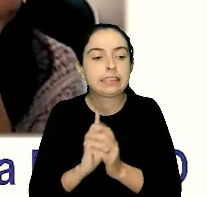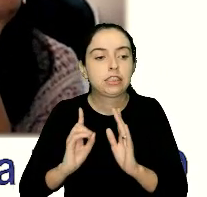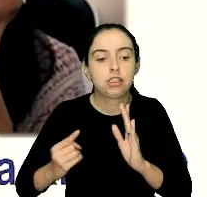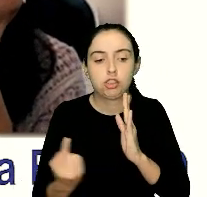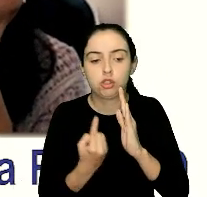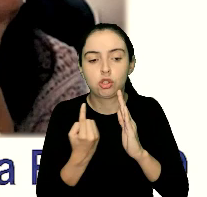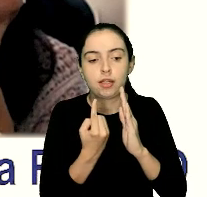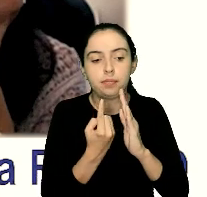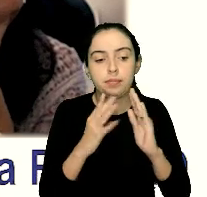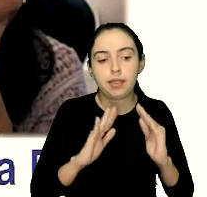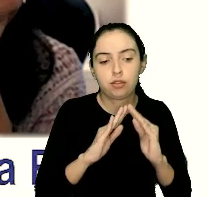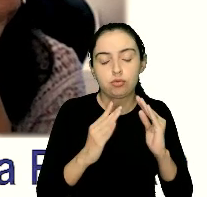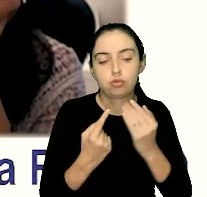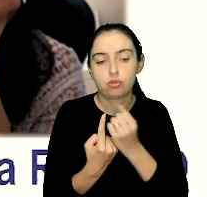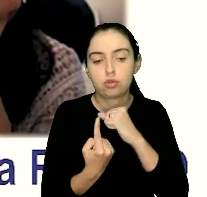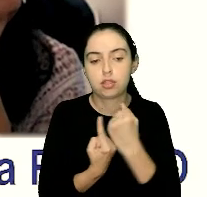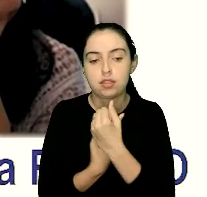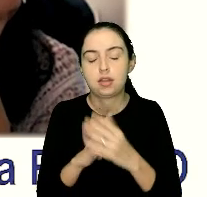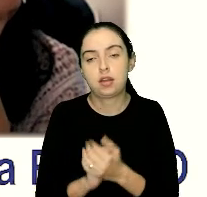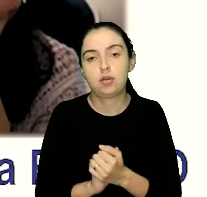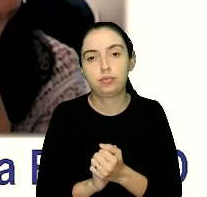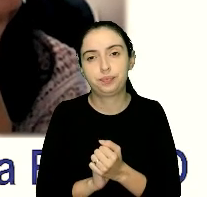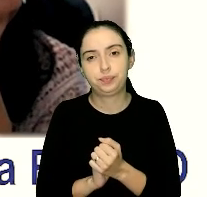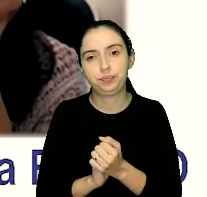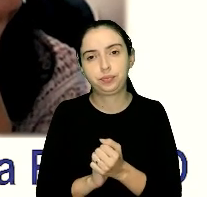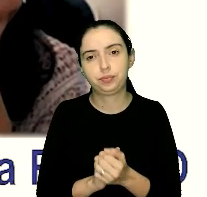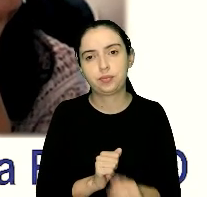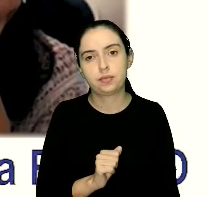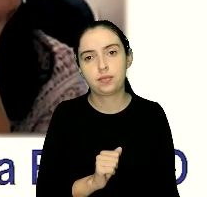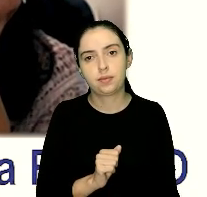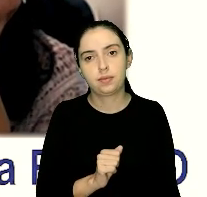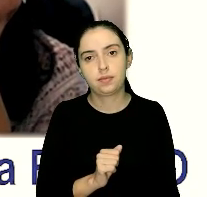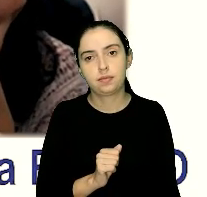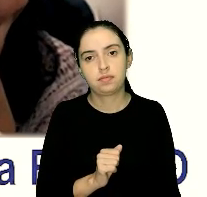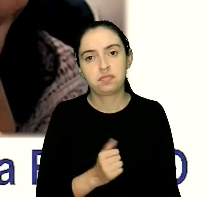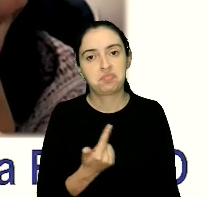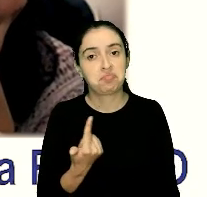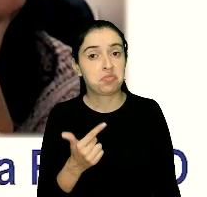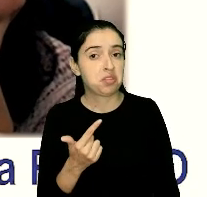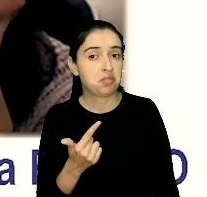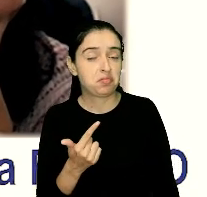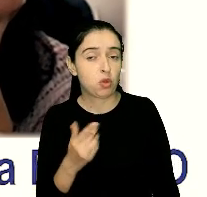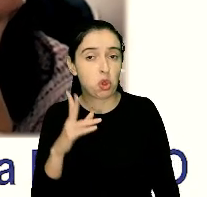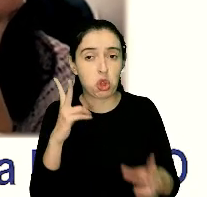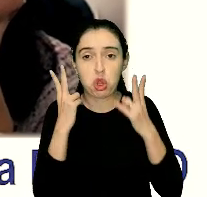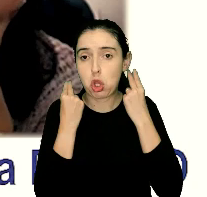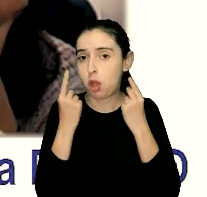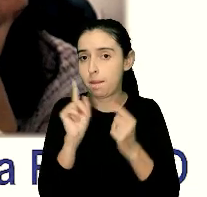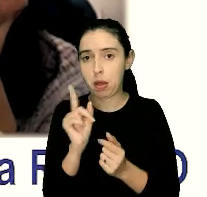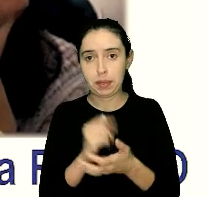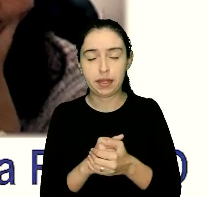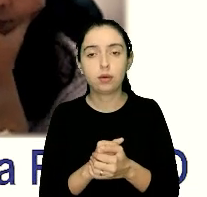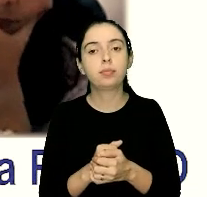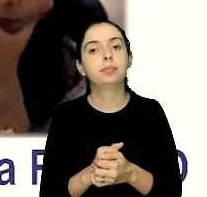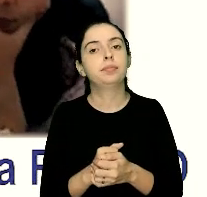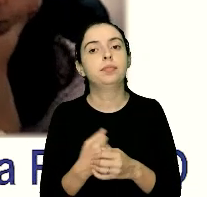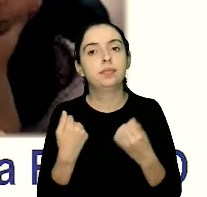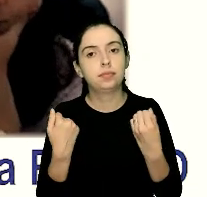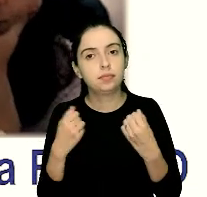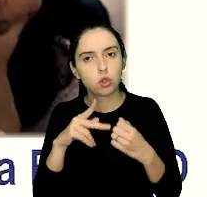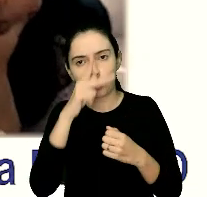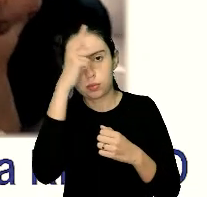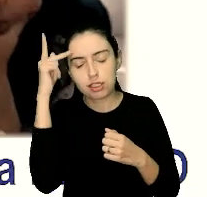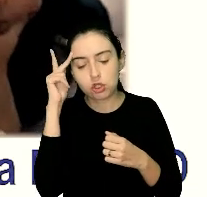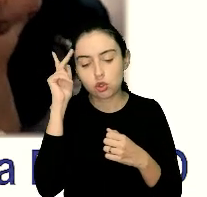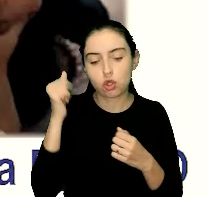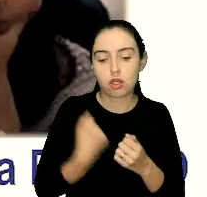dessa situação de isolamento social que não é natural, né, considerando que nós somos seres humanos, nós somos seres